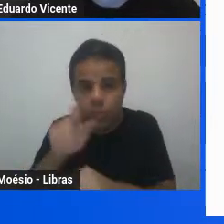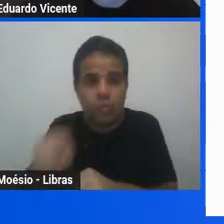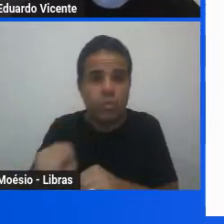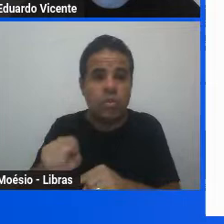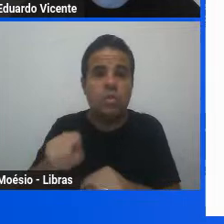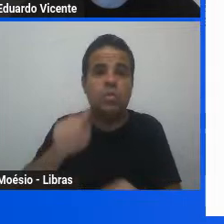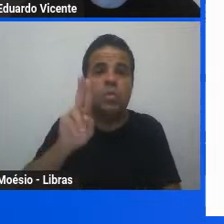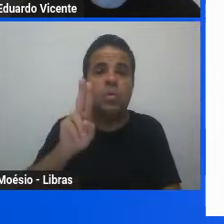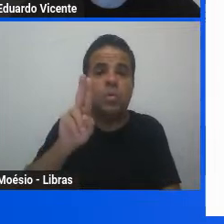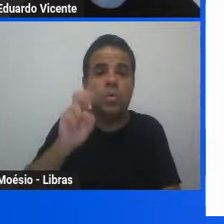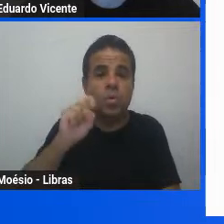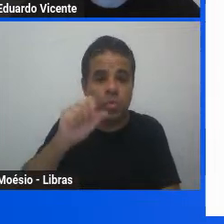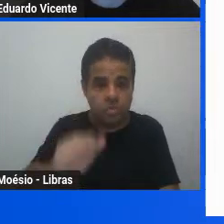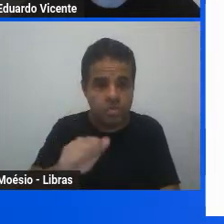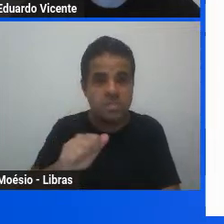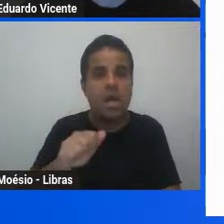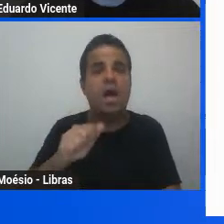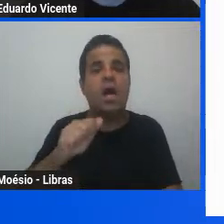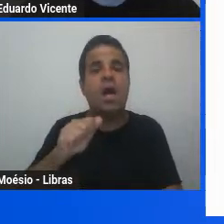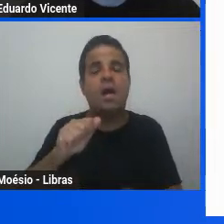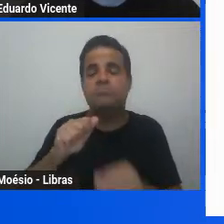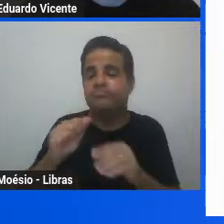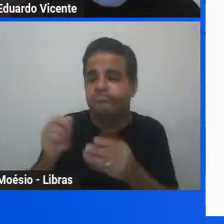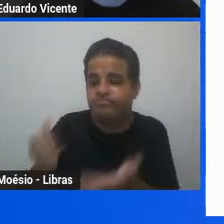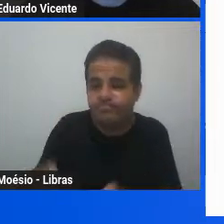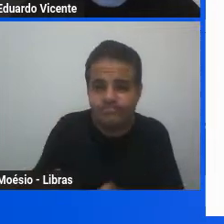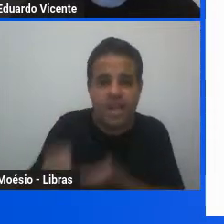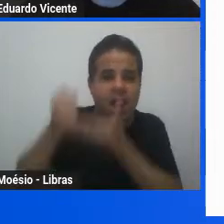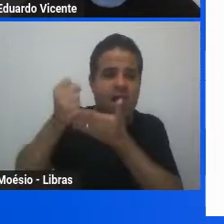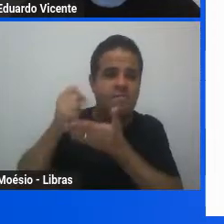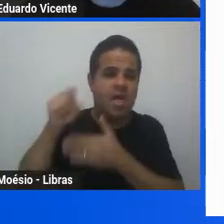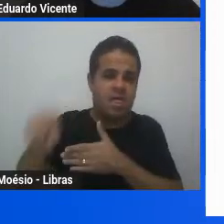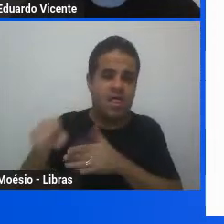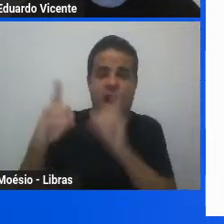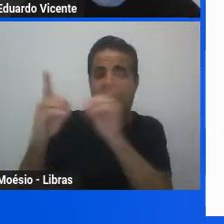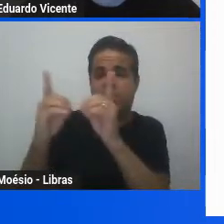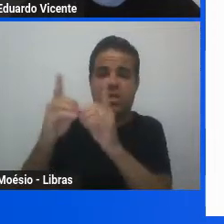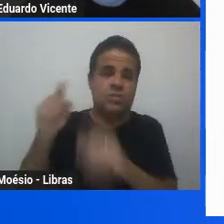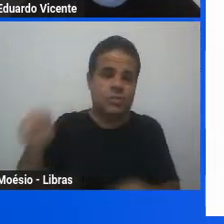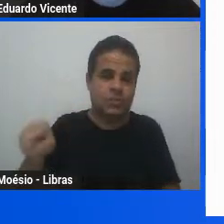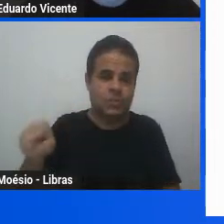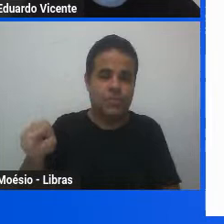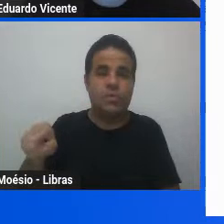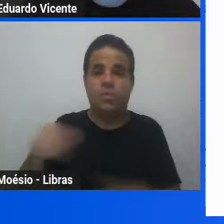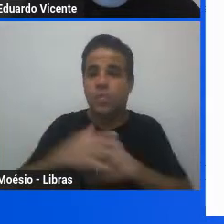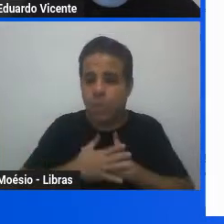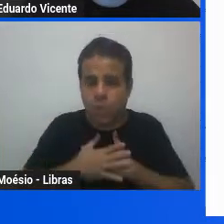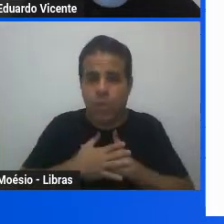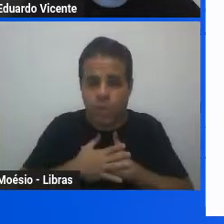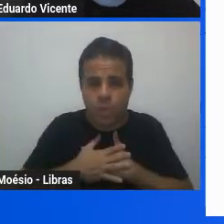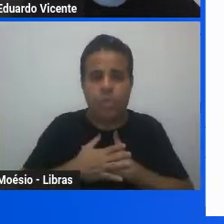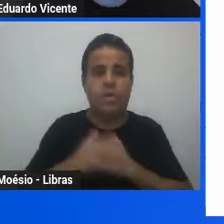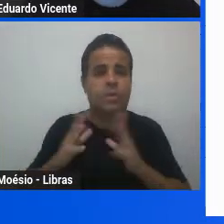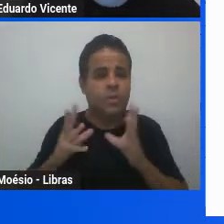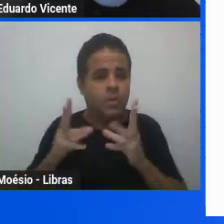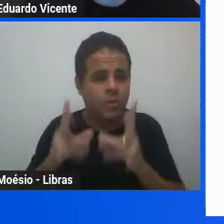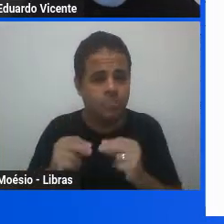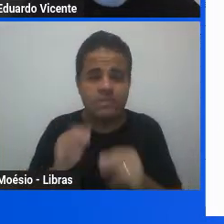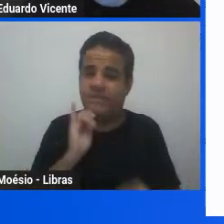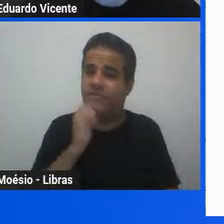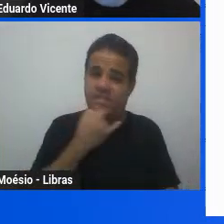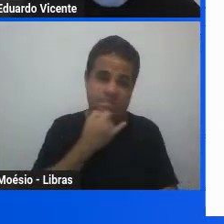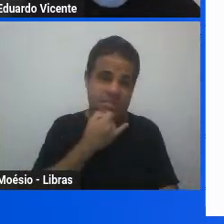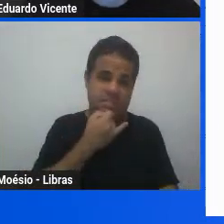USA, né, uma unidade avançada, onde foi atendido, foi realizado todas as manobras, mas